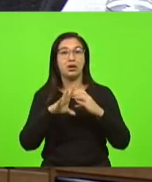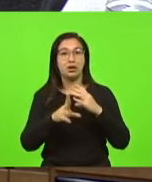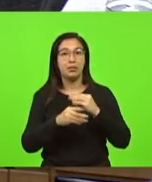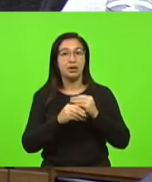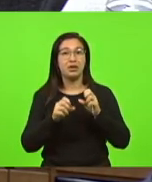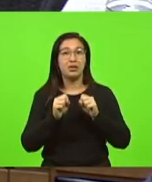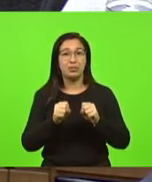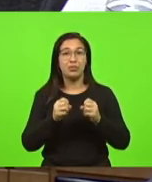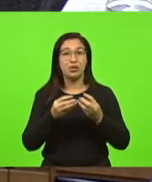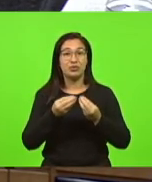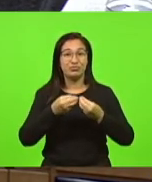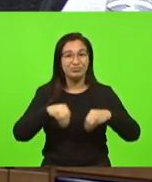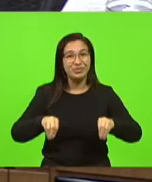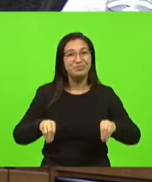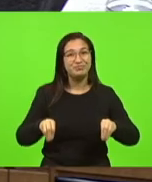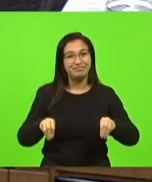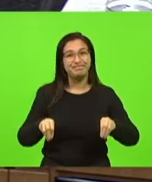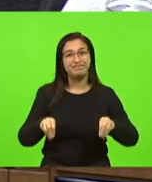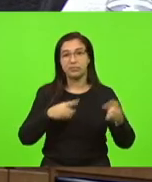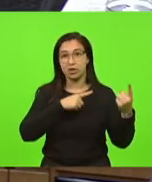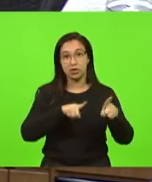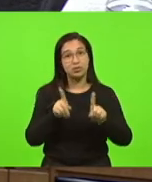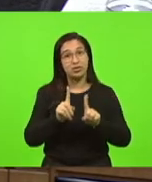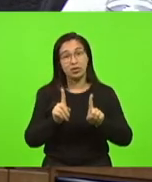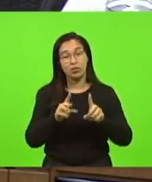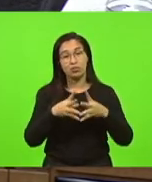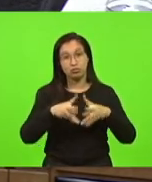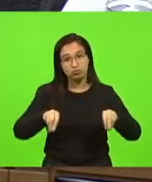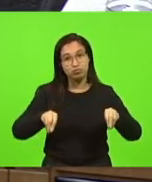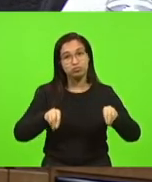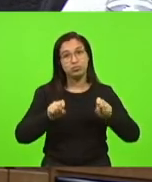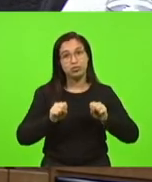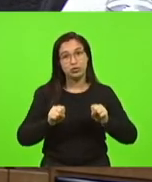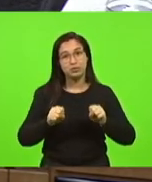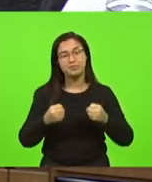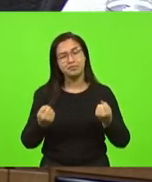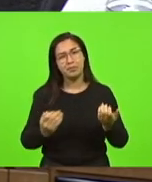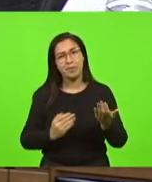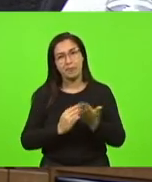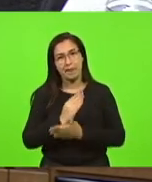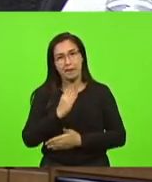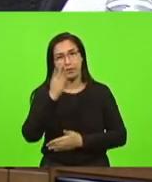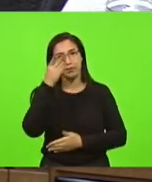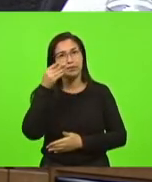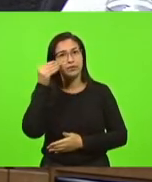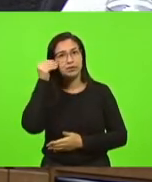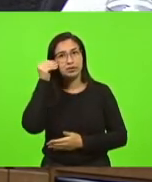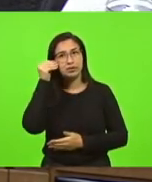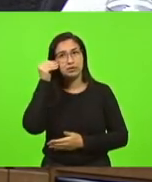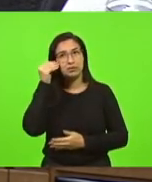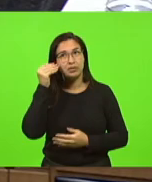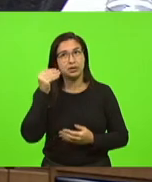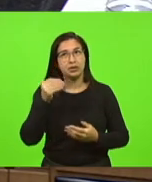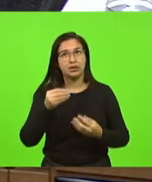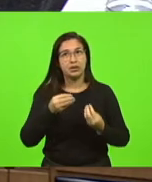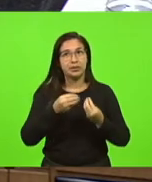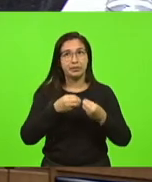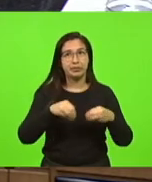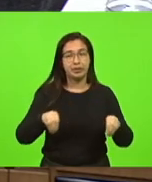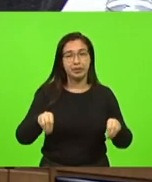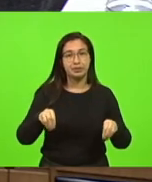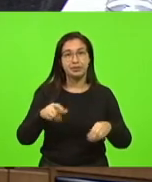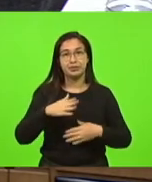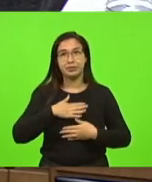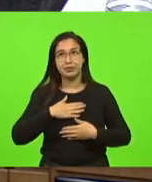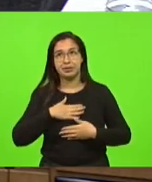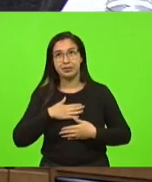fica rejeitada. Então, ela fica prejudicada. Então, fica aprovada a emenda da deputada Luciane, prejudicada a minha emenda, para uma nova composição